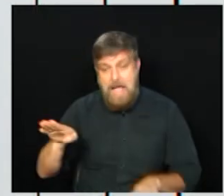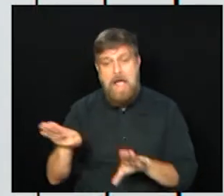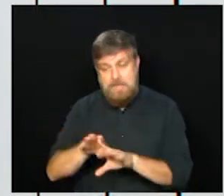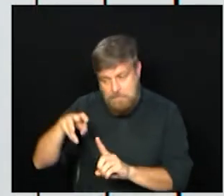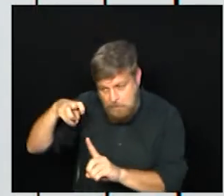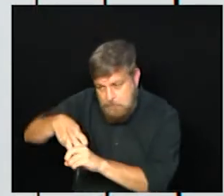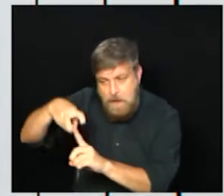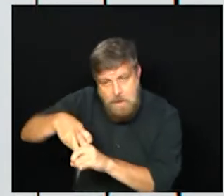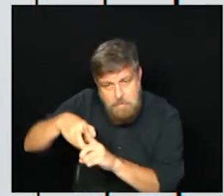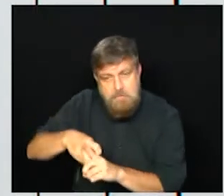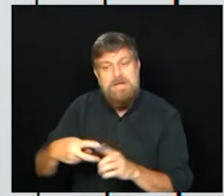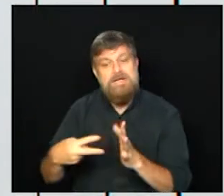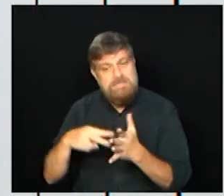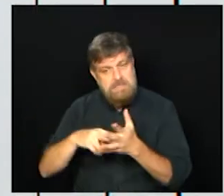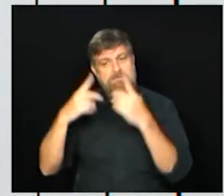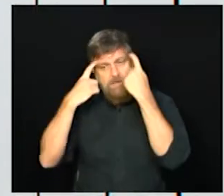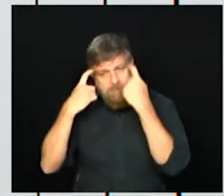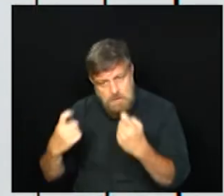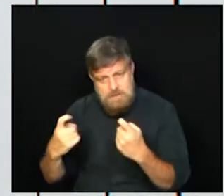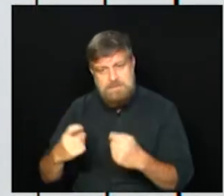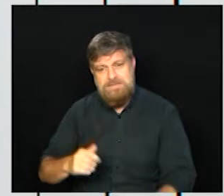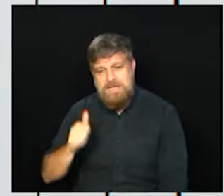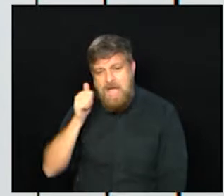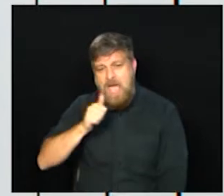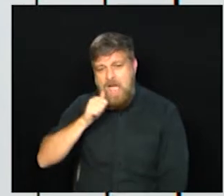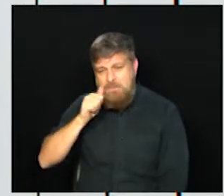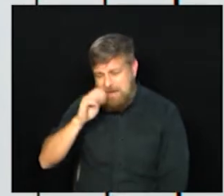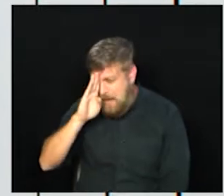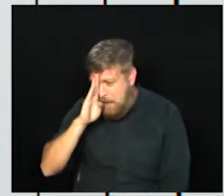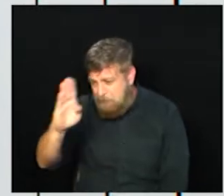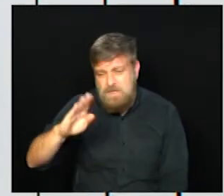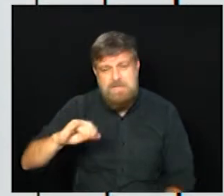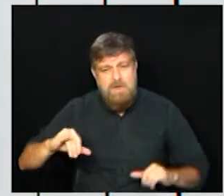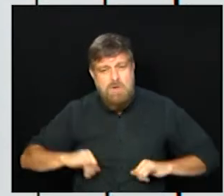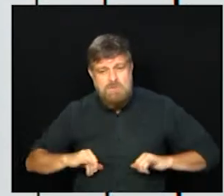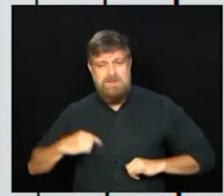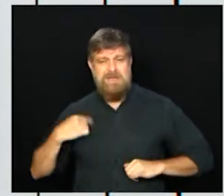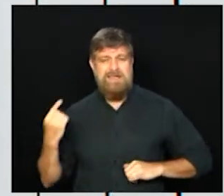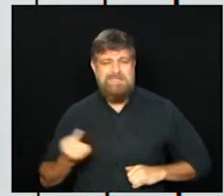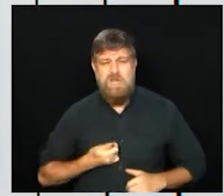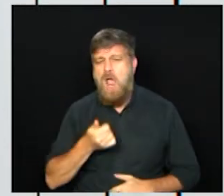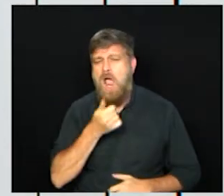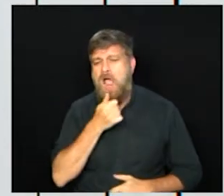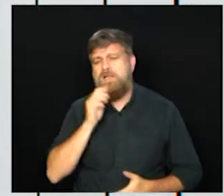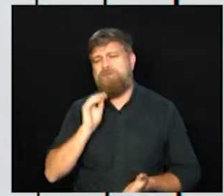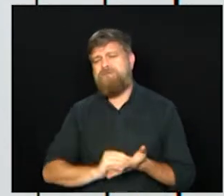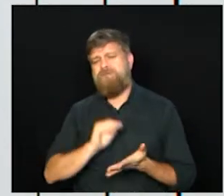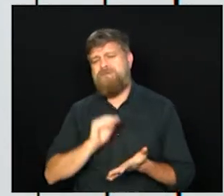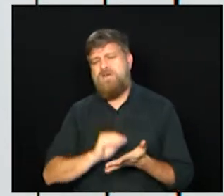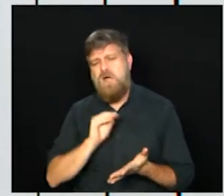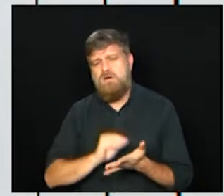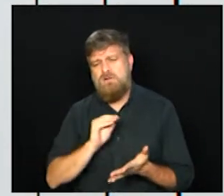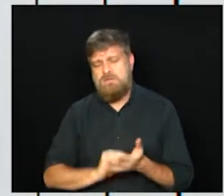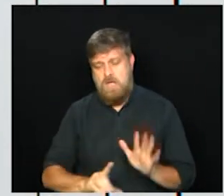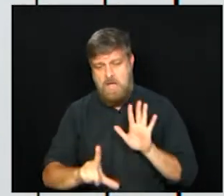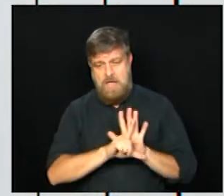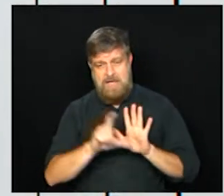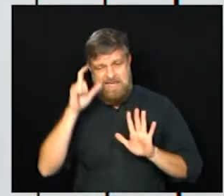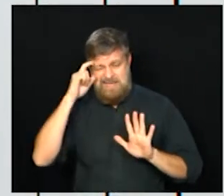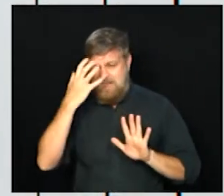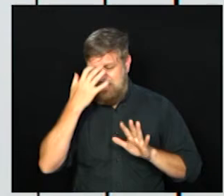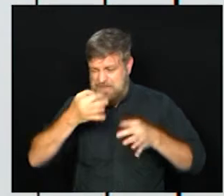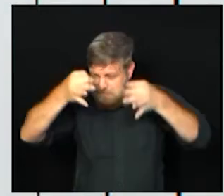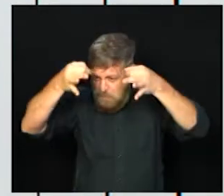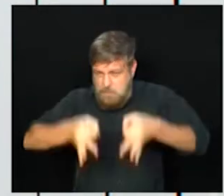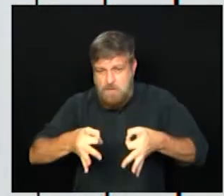tipo de agressão e que atinge em especial as mulheres. A gente está muito longe de conseguir com que ela seja o ideal,